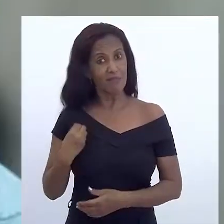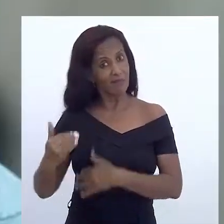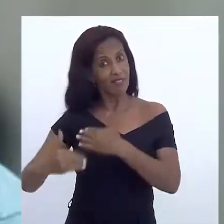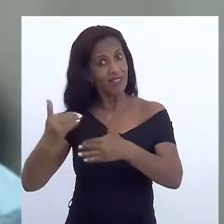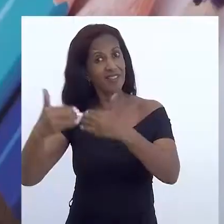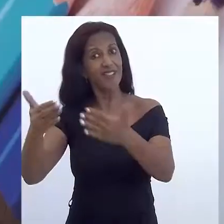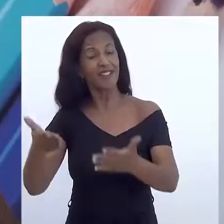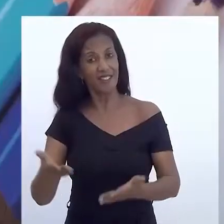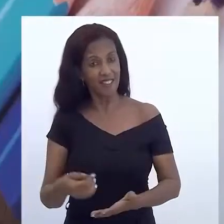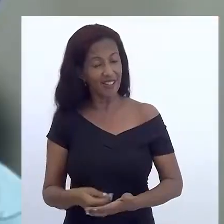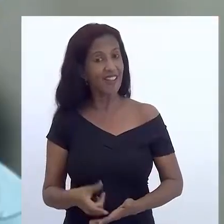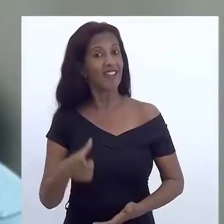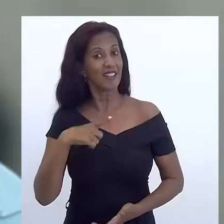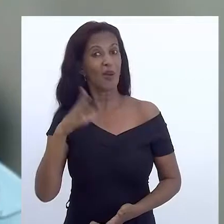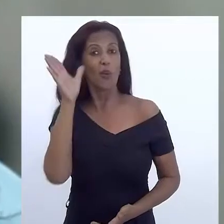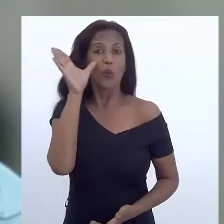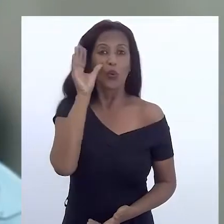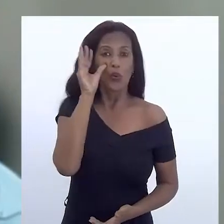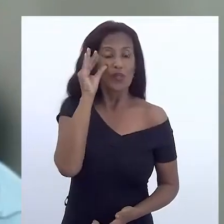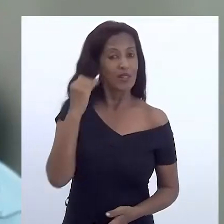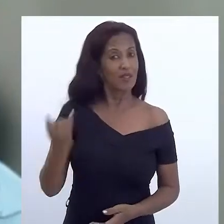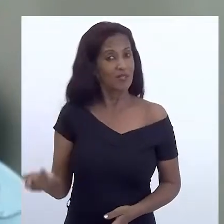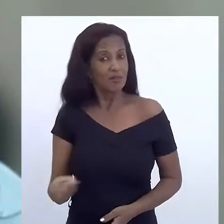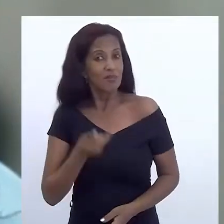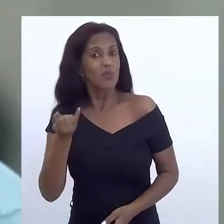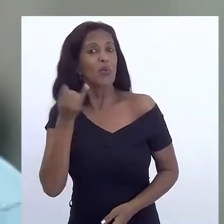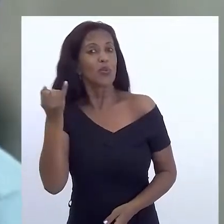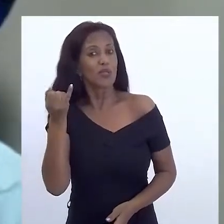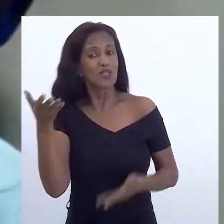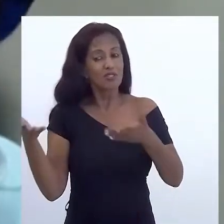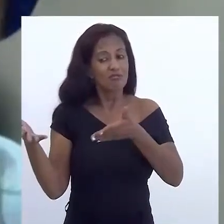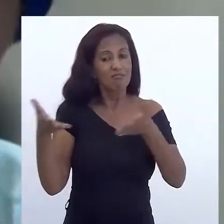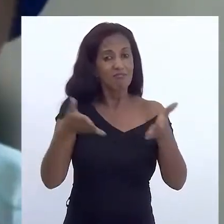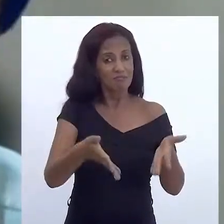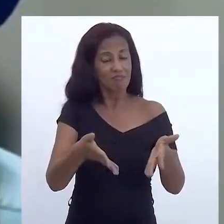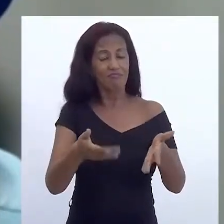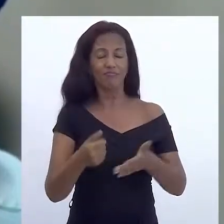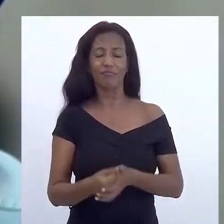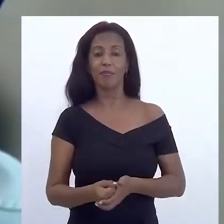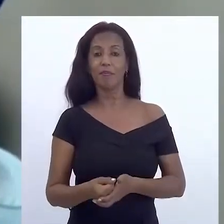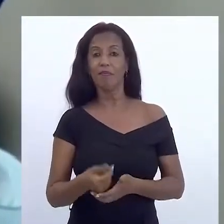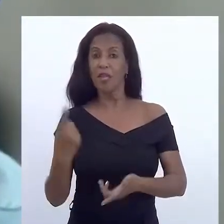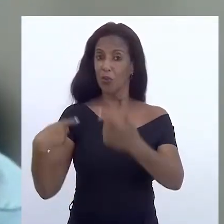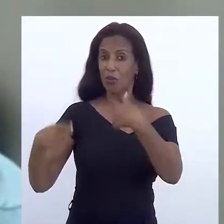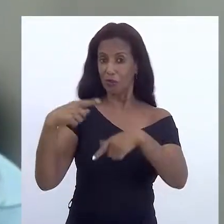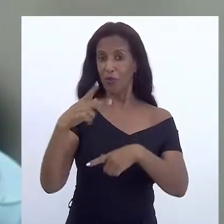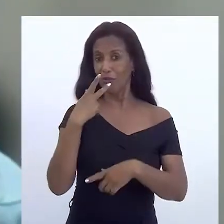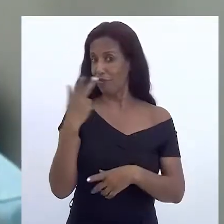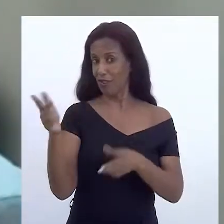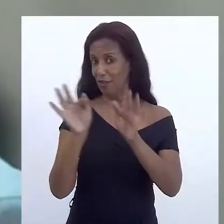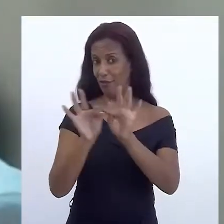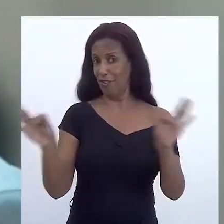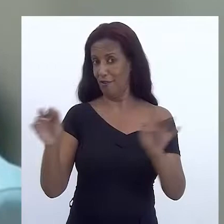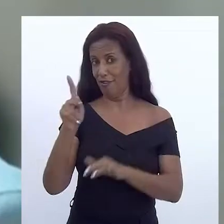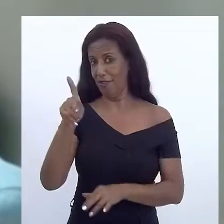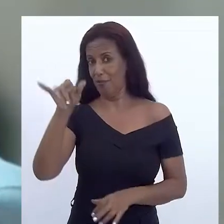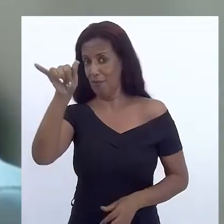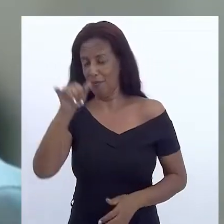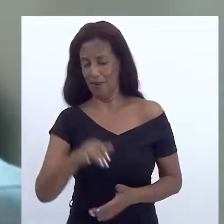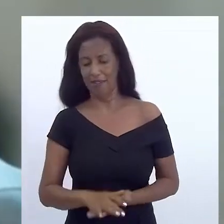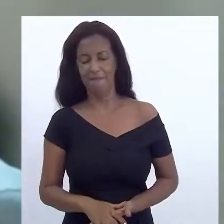sua vida. Havia uma curiosidade que foi, nesse aspecto, até voltar aqui a frase, né, que eu acabei não dizendo a frase do meu